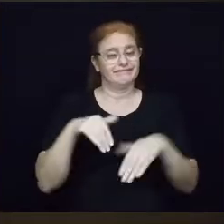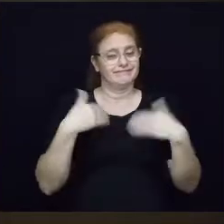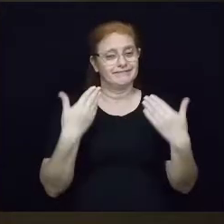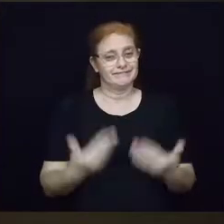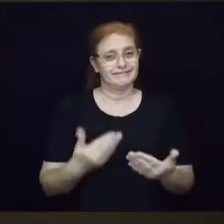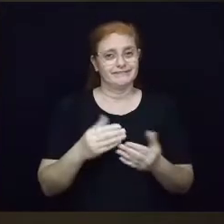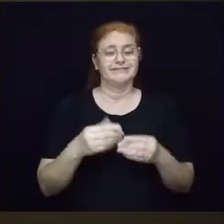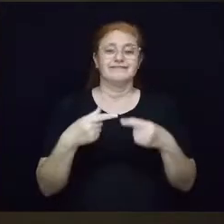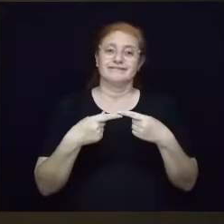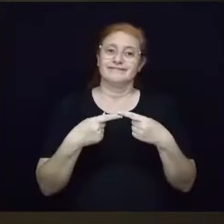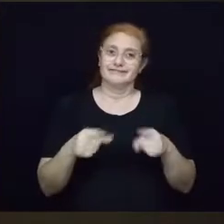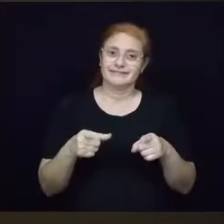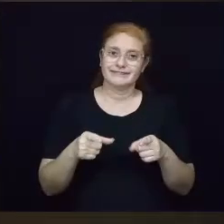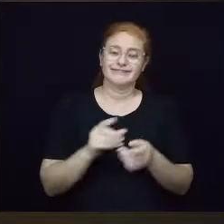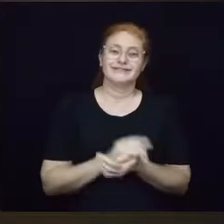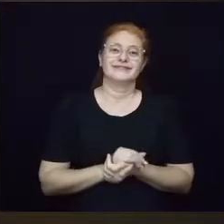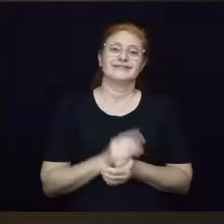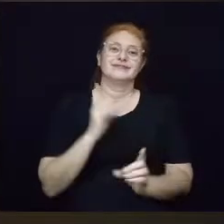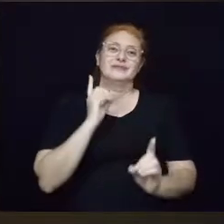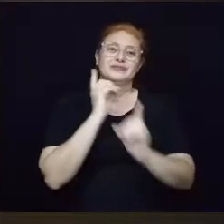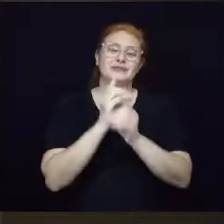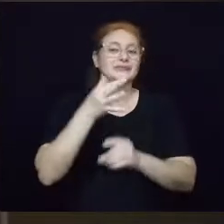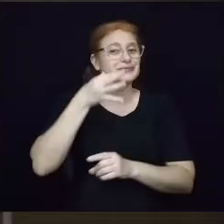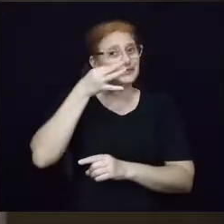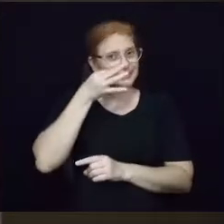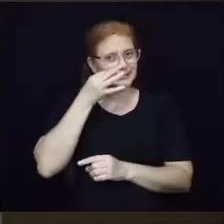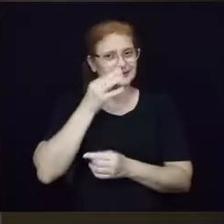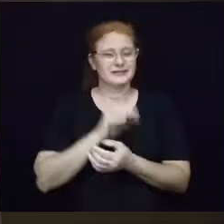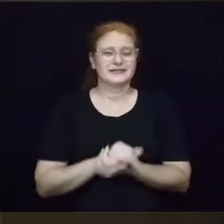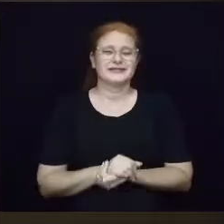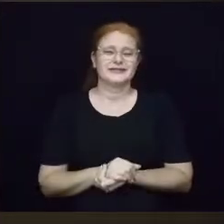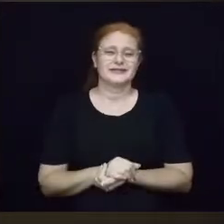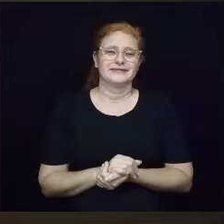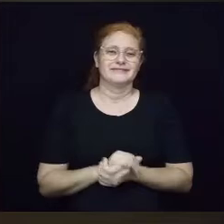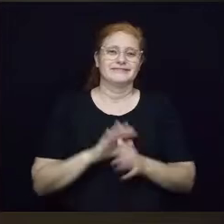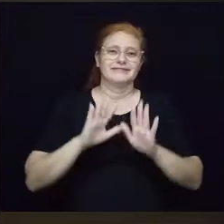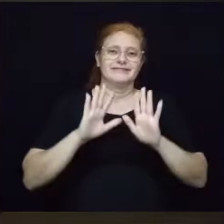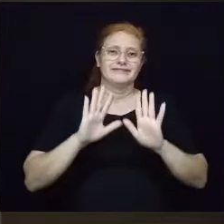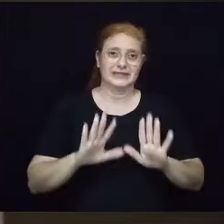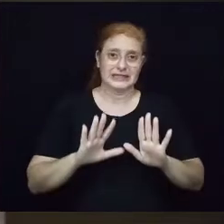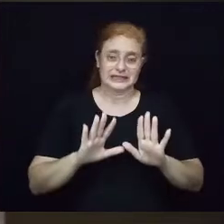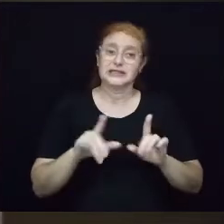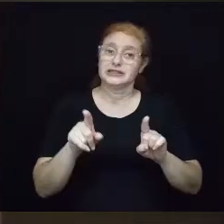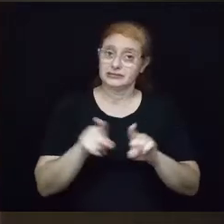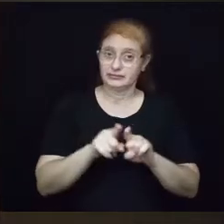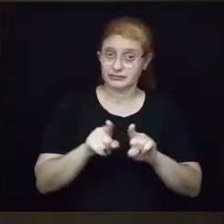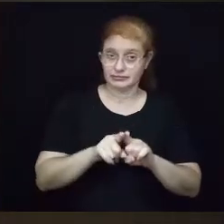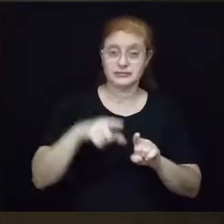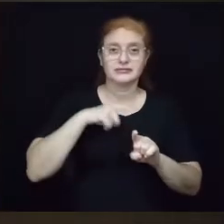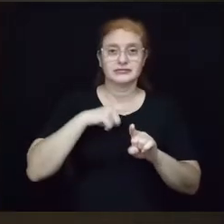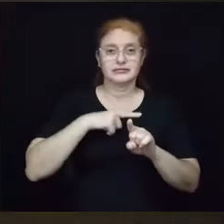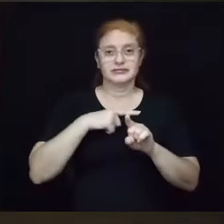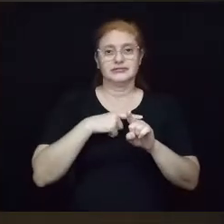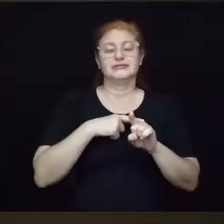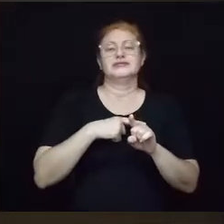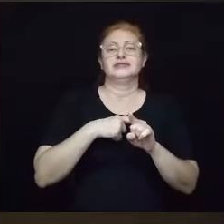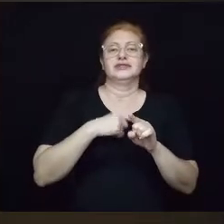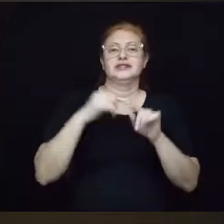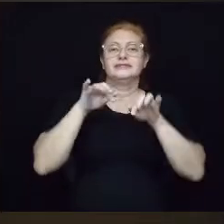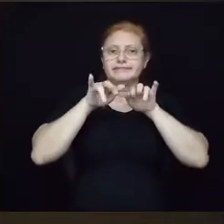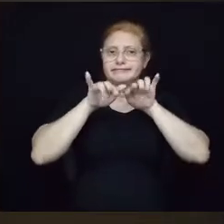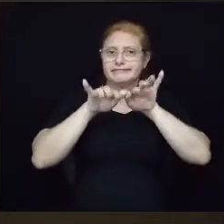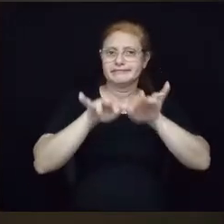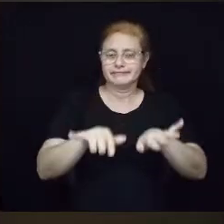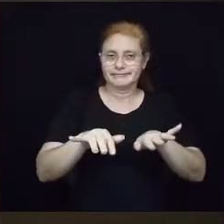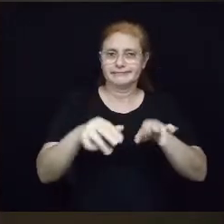Enfim, uma abertura com um encontro presencial, né? Mas não abrimos mão também da transmissão ao vivo. Então,